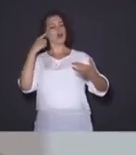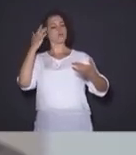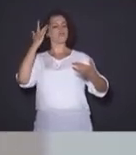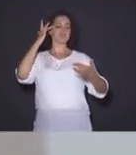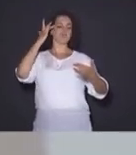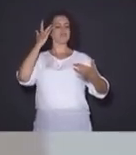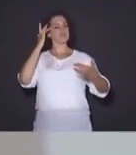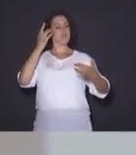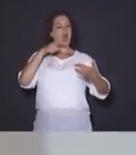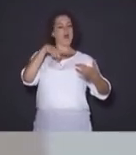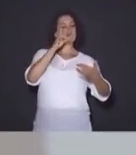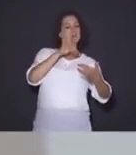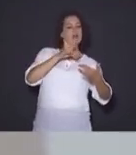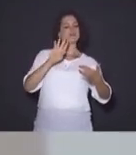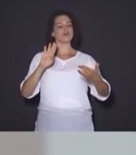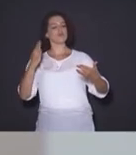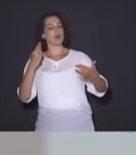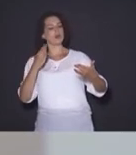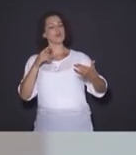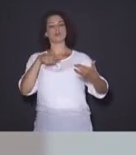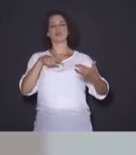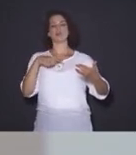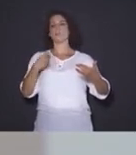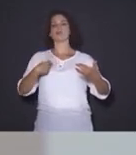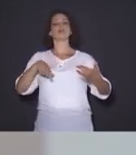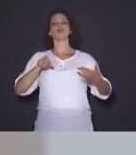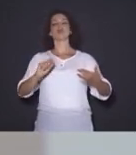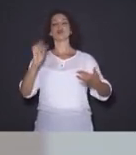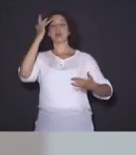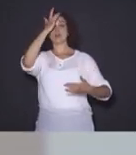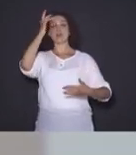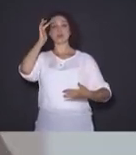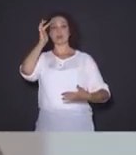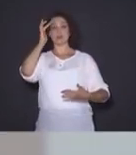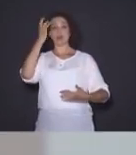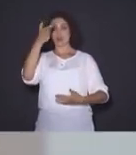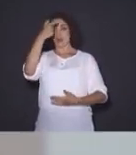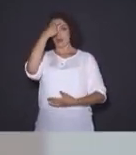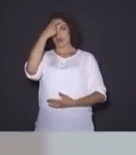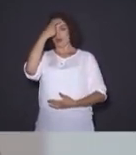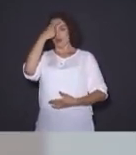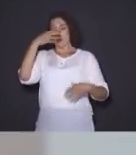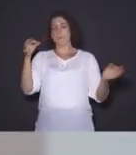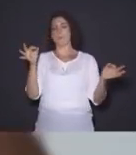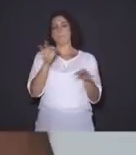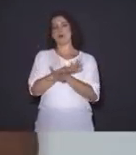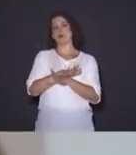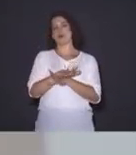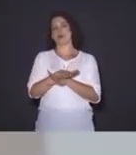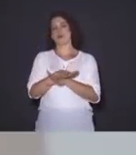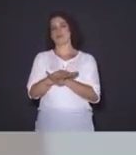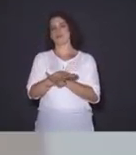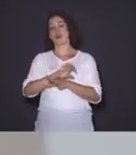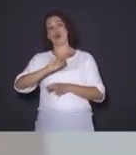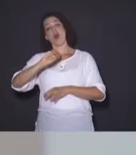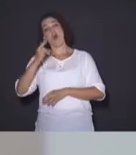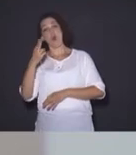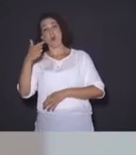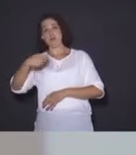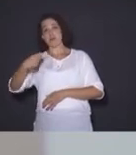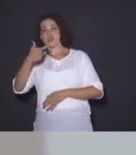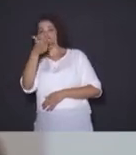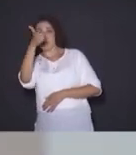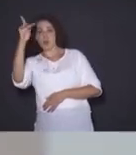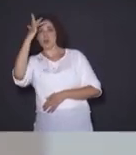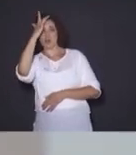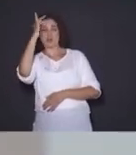porque se nós não tivermos leitores críticos capazes de ler nós vamos sempre exige alguém que filtre esse conhecimento